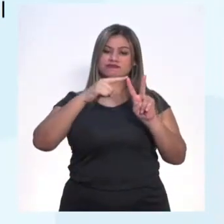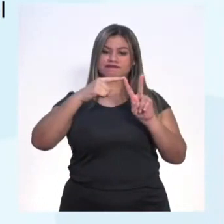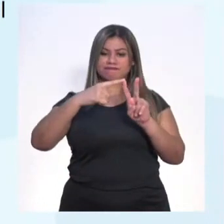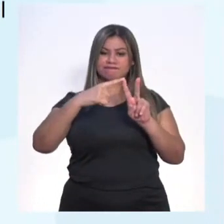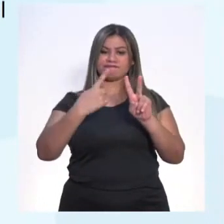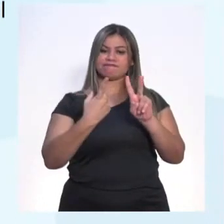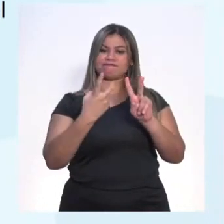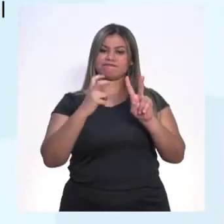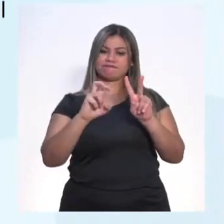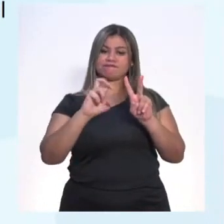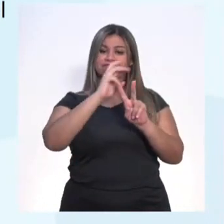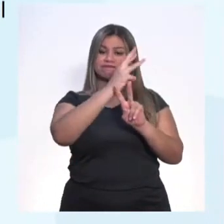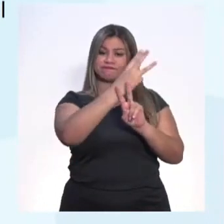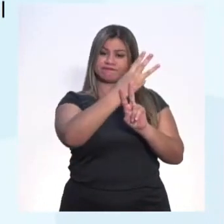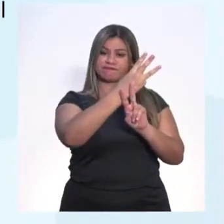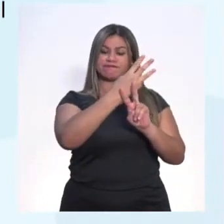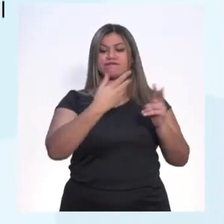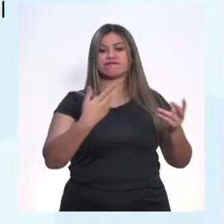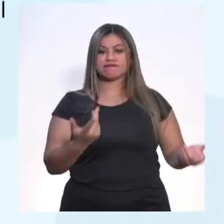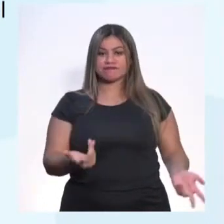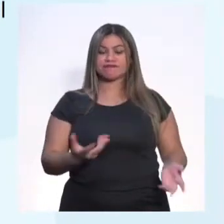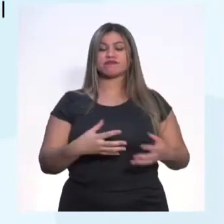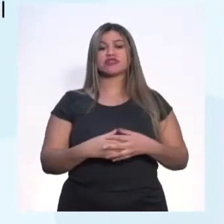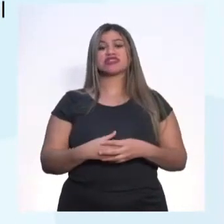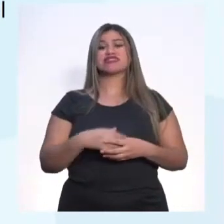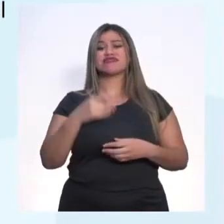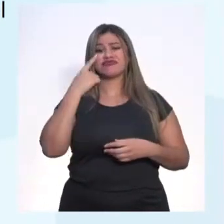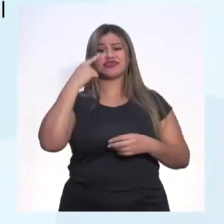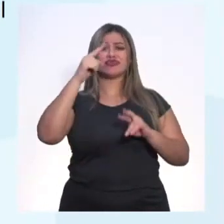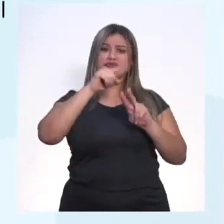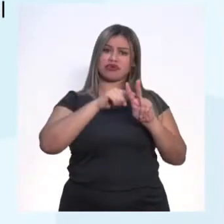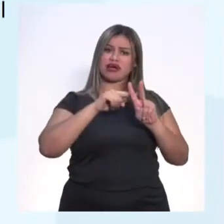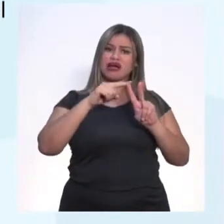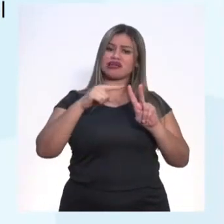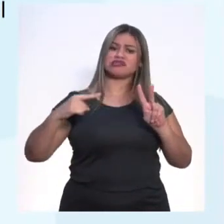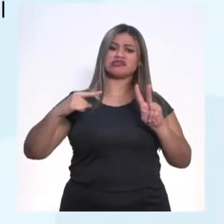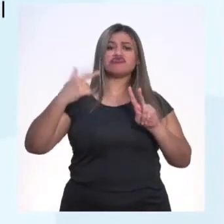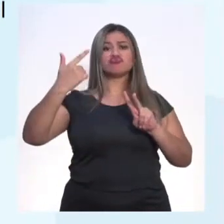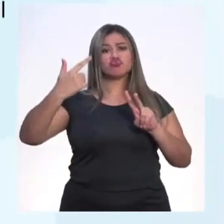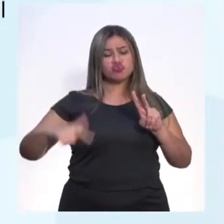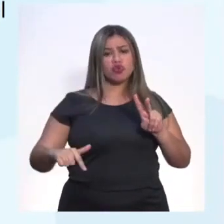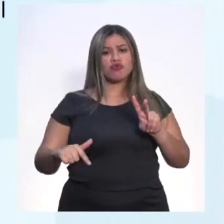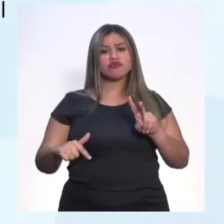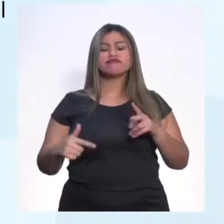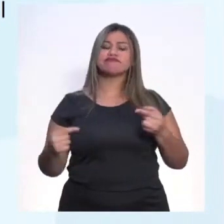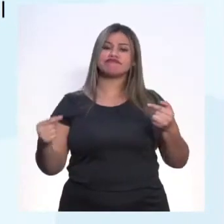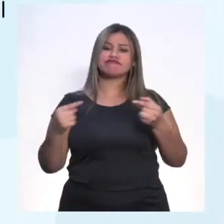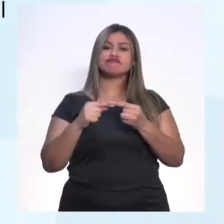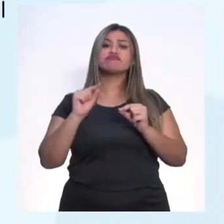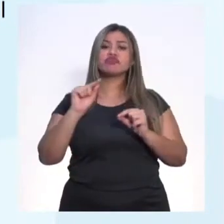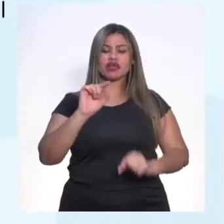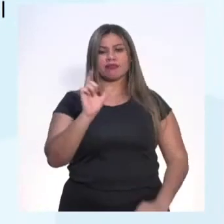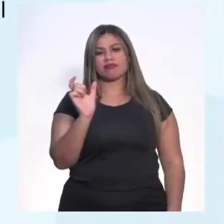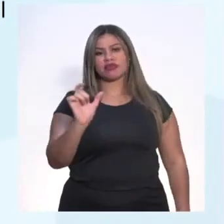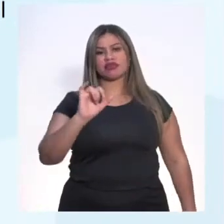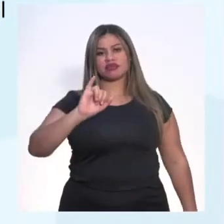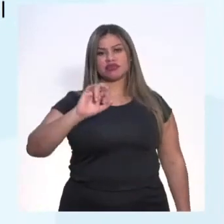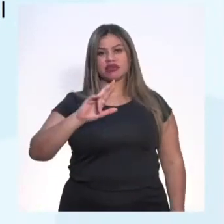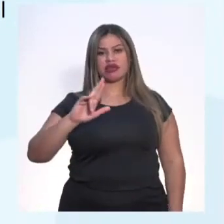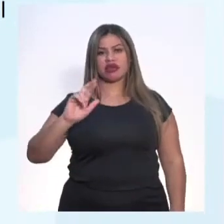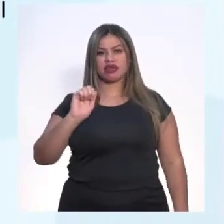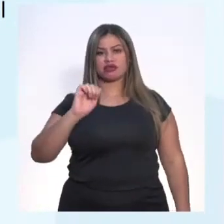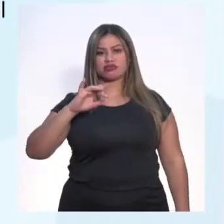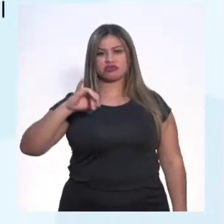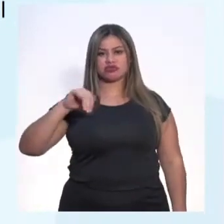15. Muito bem, sobrou uma raiz, portanto, irracional. E